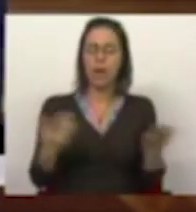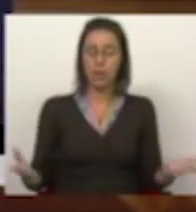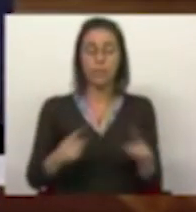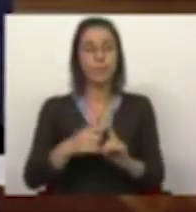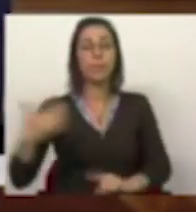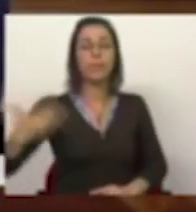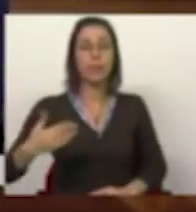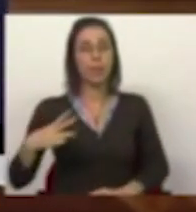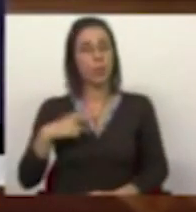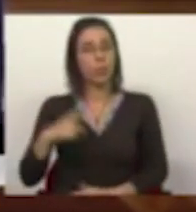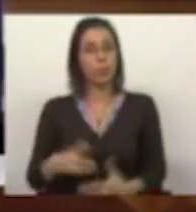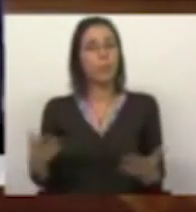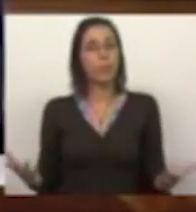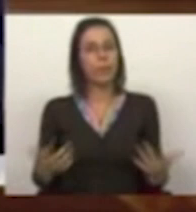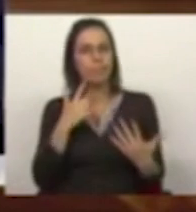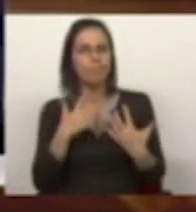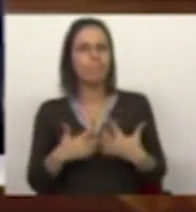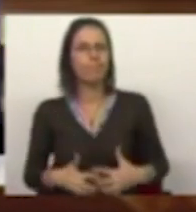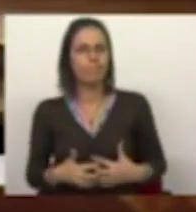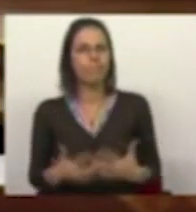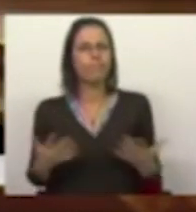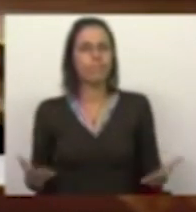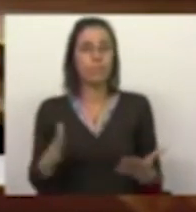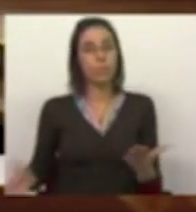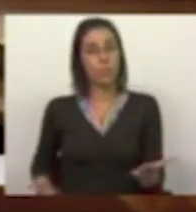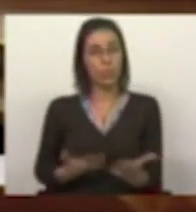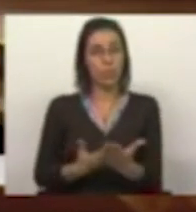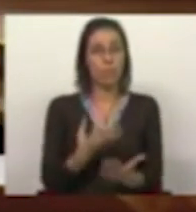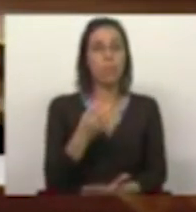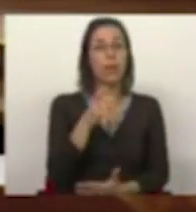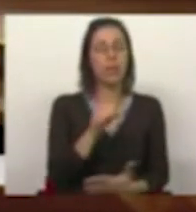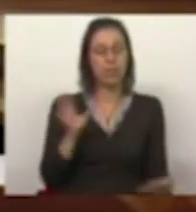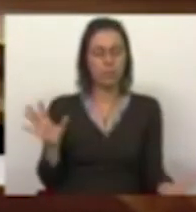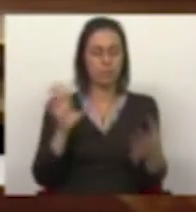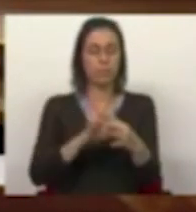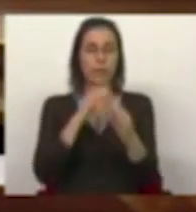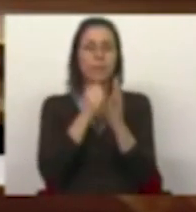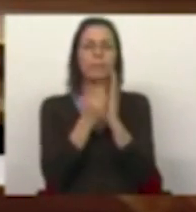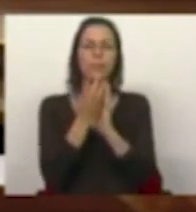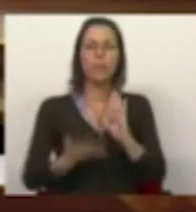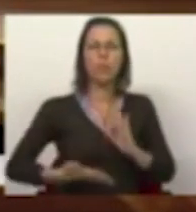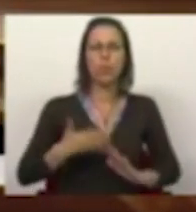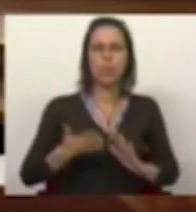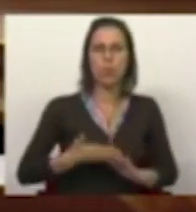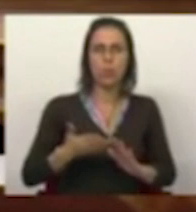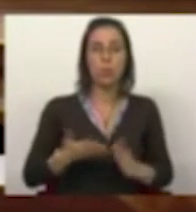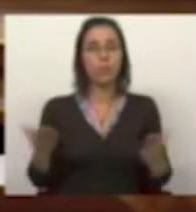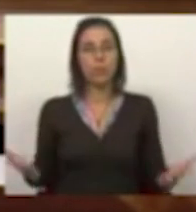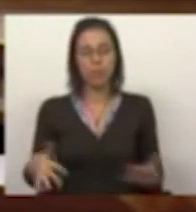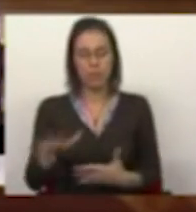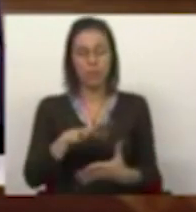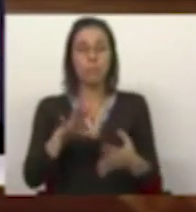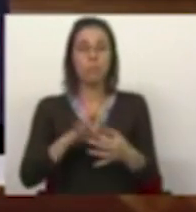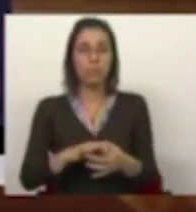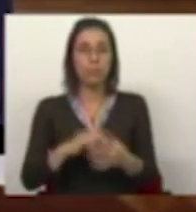São os direitos dos portugueses que estão postos em causa. As propostas do PCP correspondem a medidas urgentes, como a